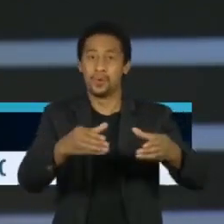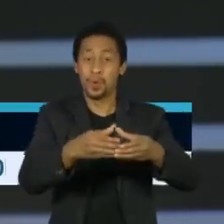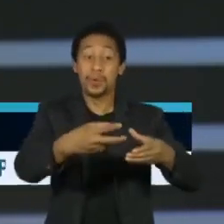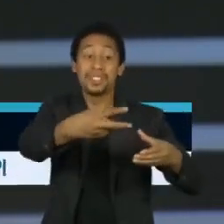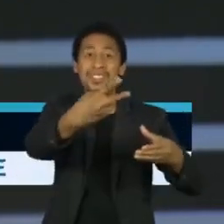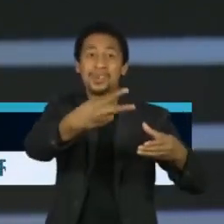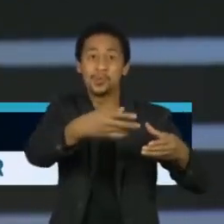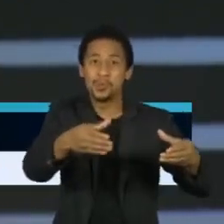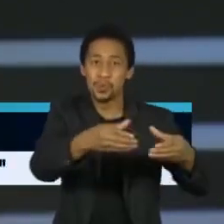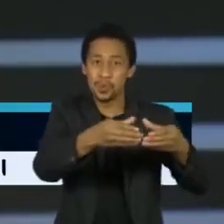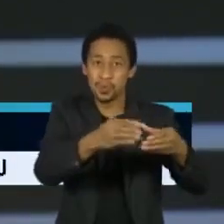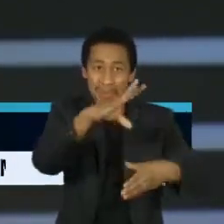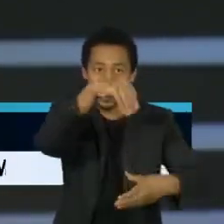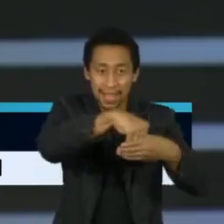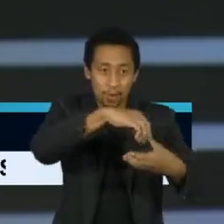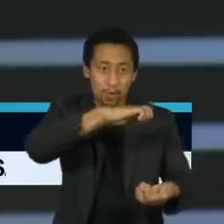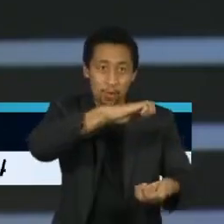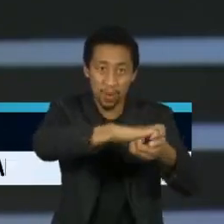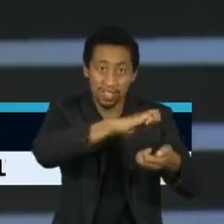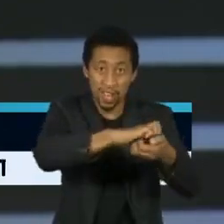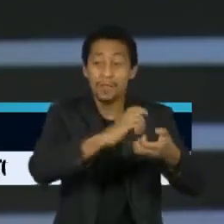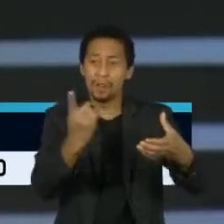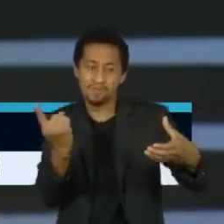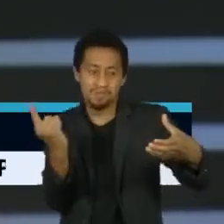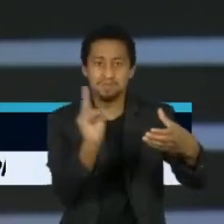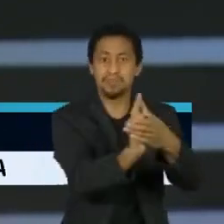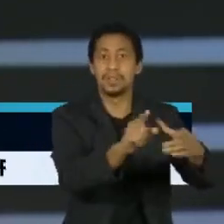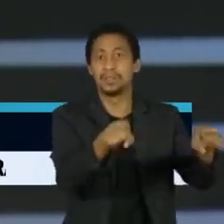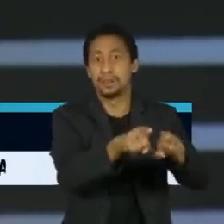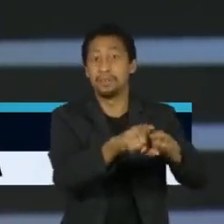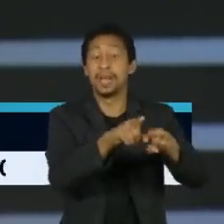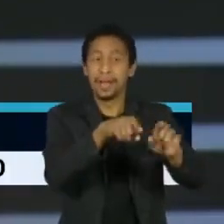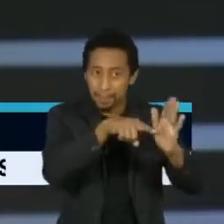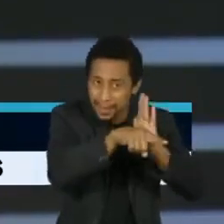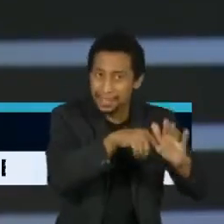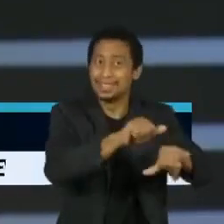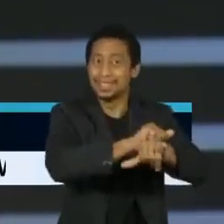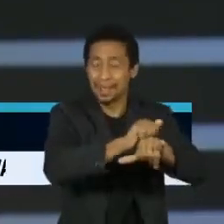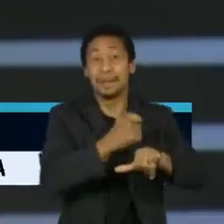STF, esse colegiado que concentra a maior parte das ações da Lava Jato que ainda restaram.